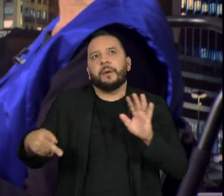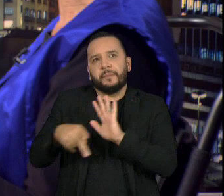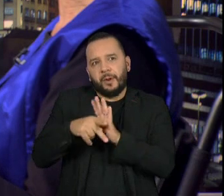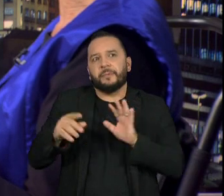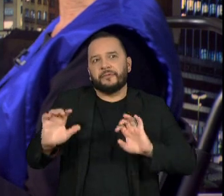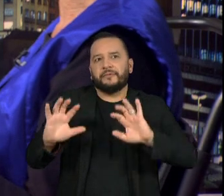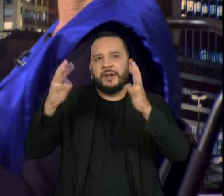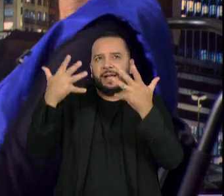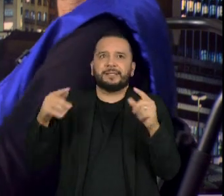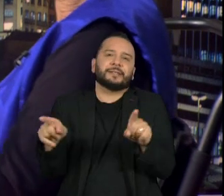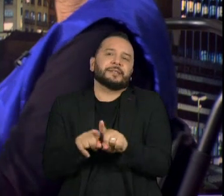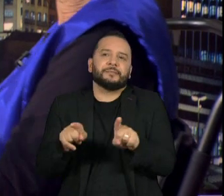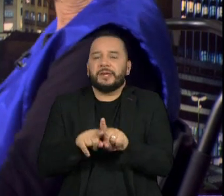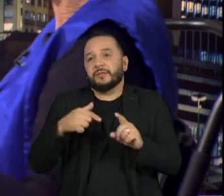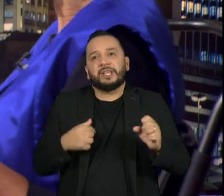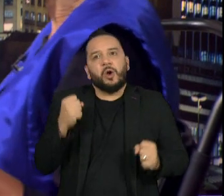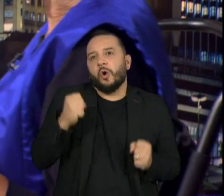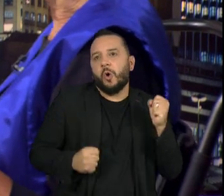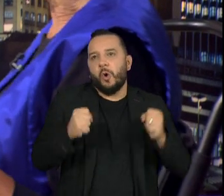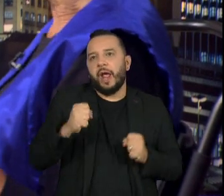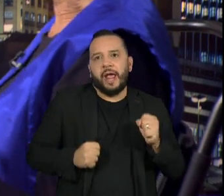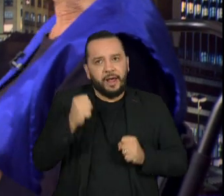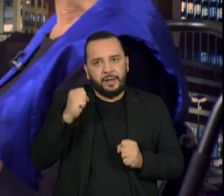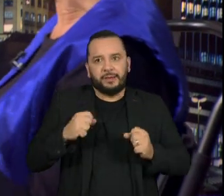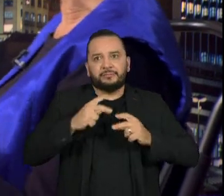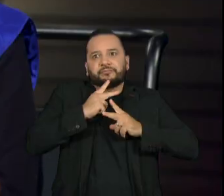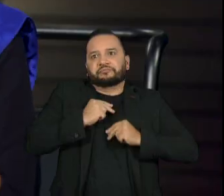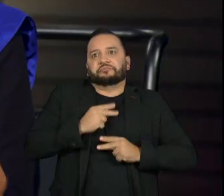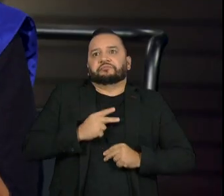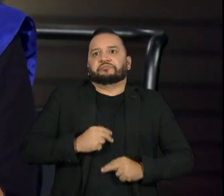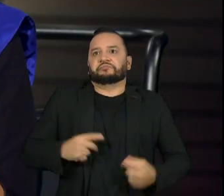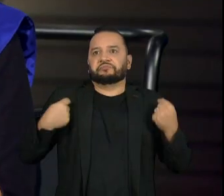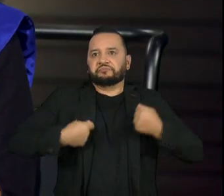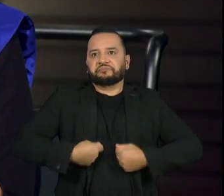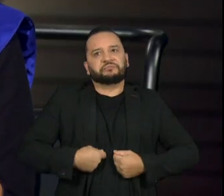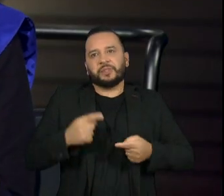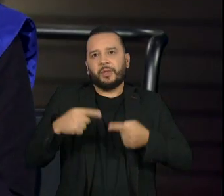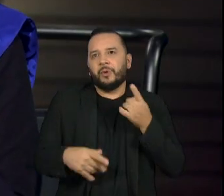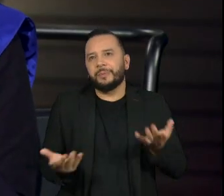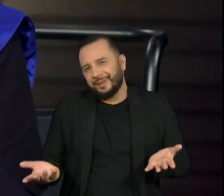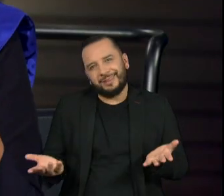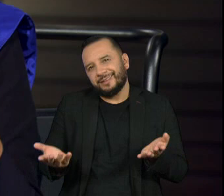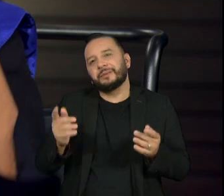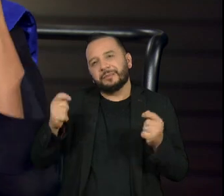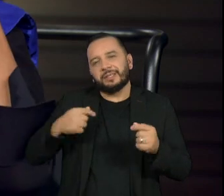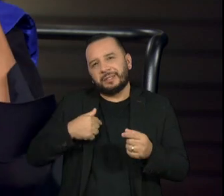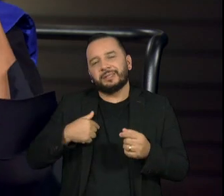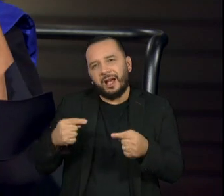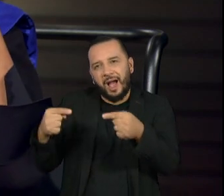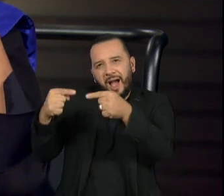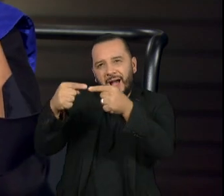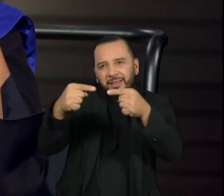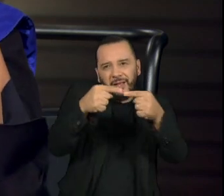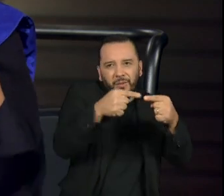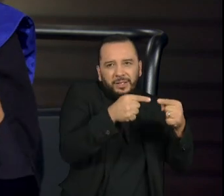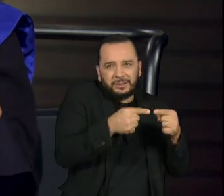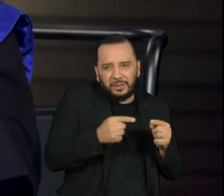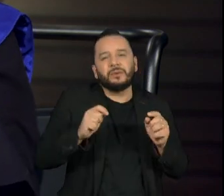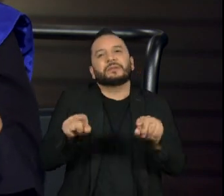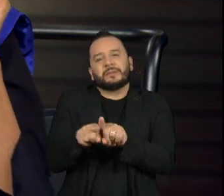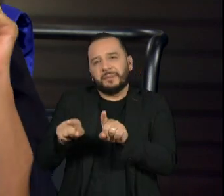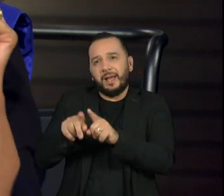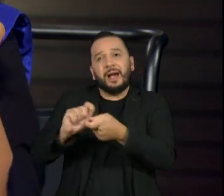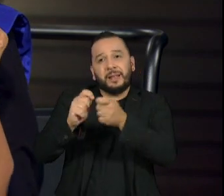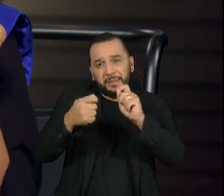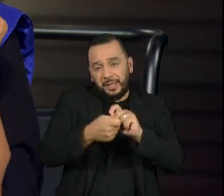tempo, você não vai correr com um terno, né? Então, essa adequação é importante, mas as adequações em relação à